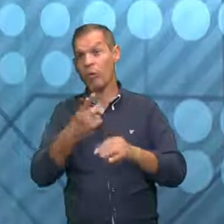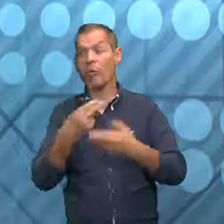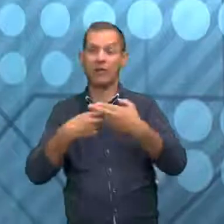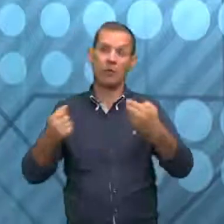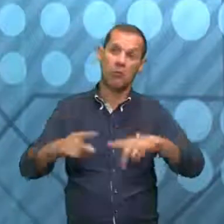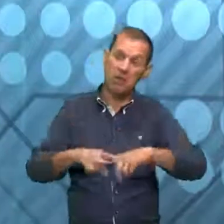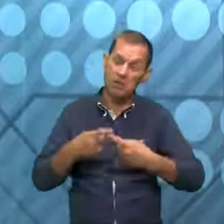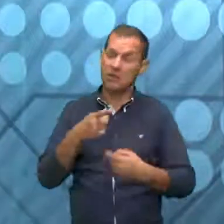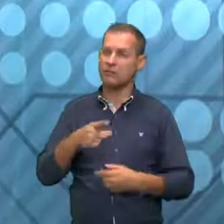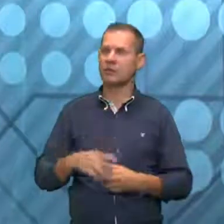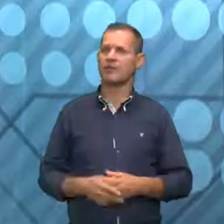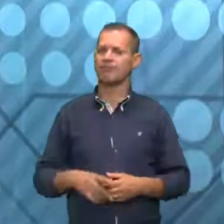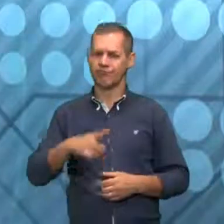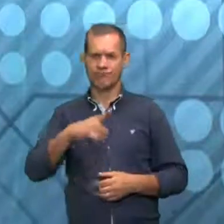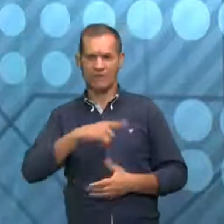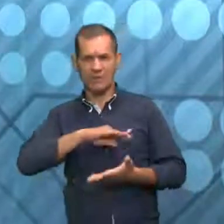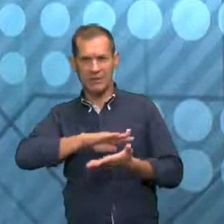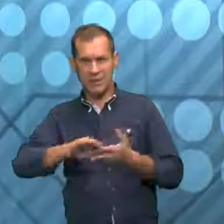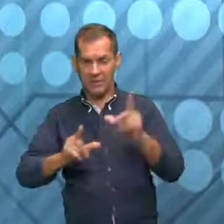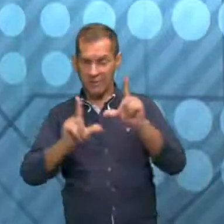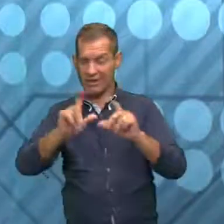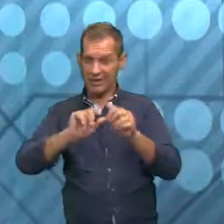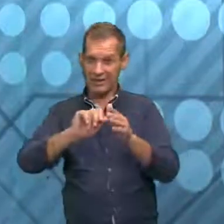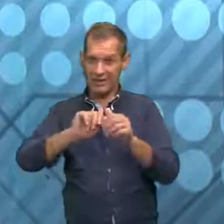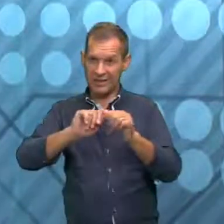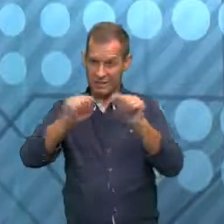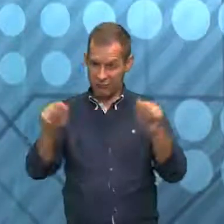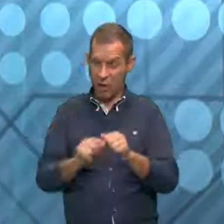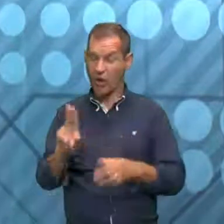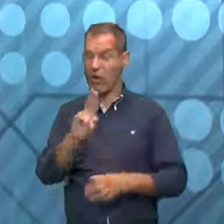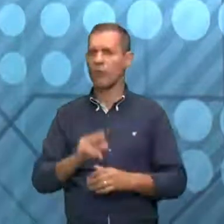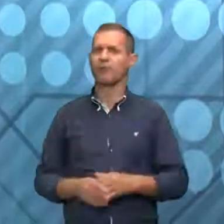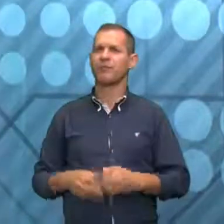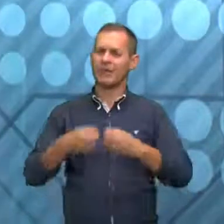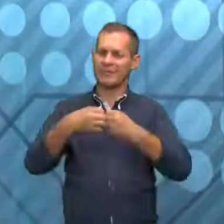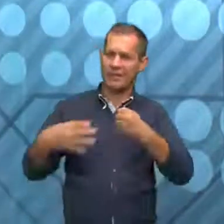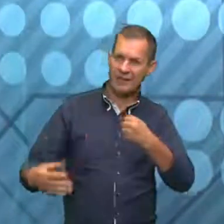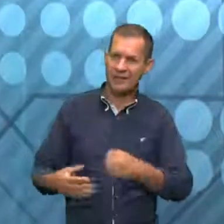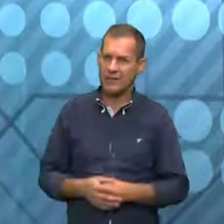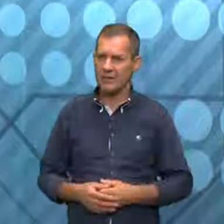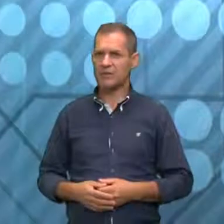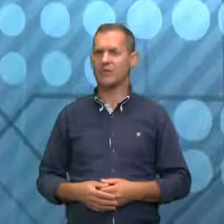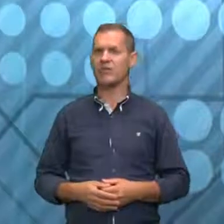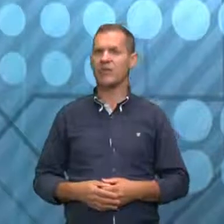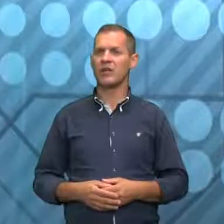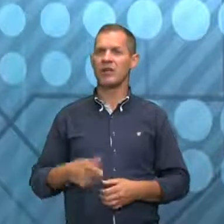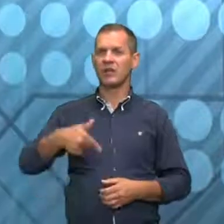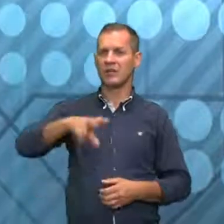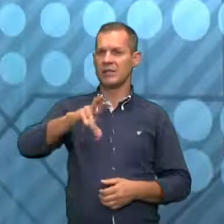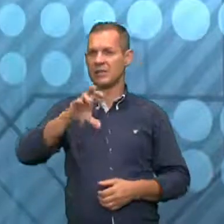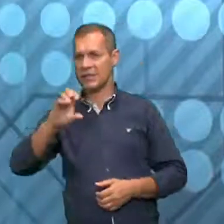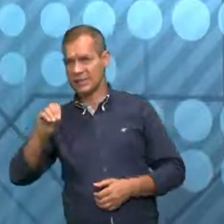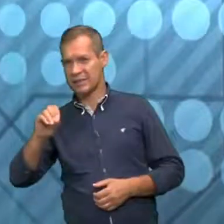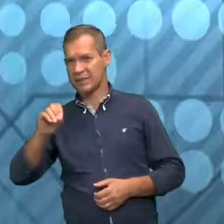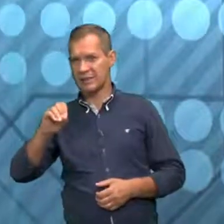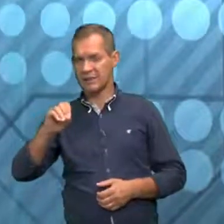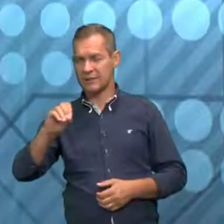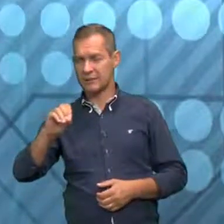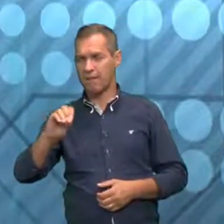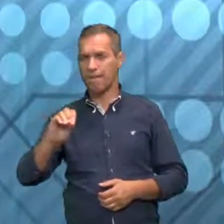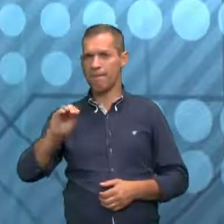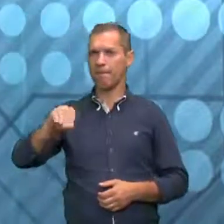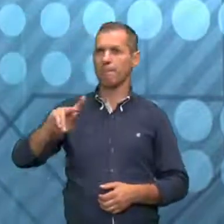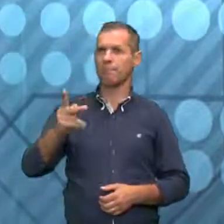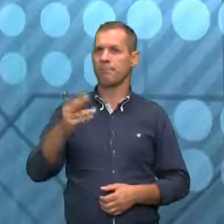coisa. Ou seja, você tira a TV analógica, você utiliza essa nova banda de 700 MHz que está aí para ser utilizada para um monte de